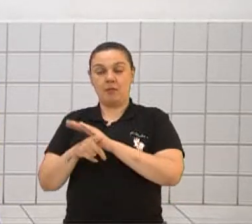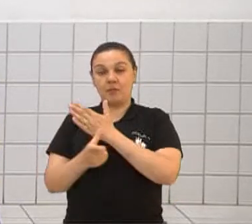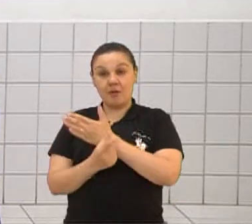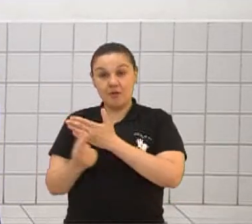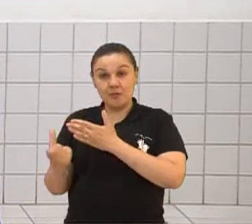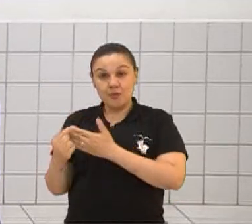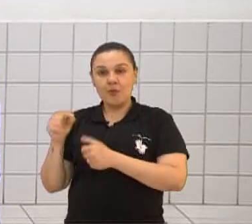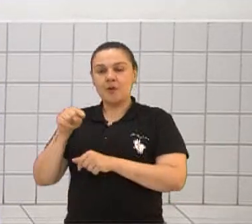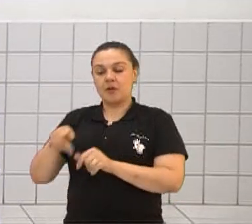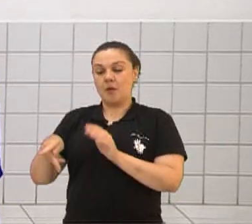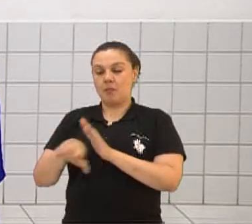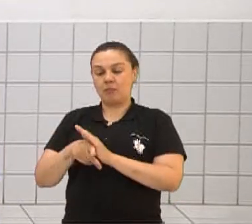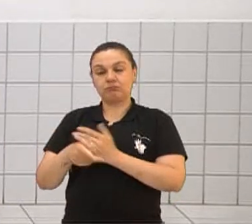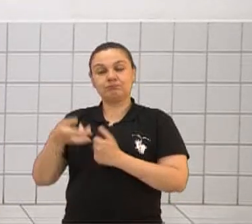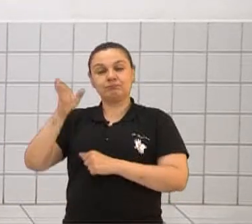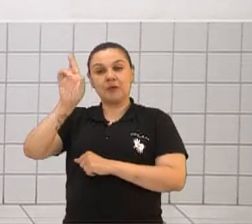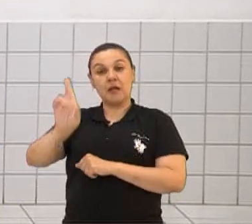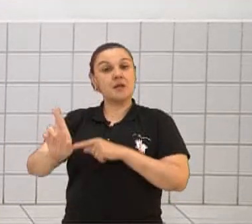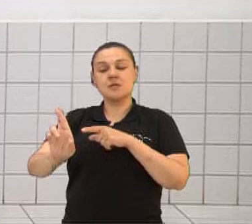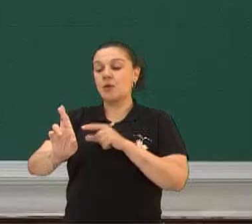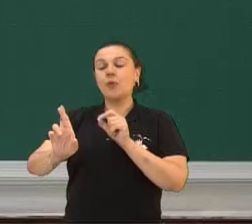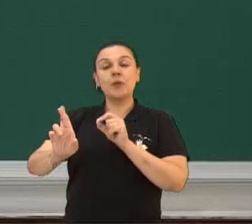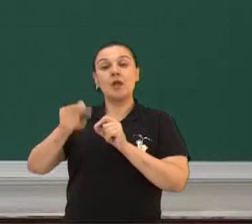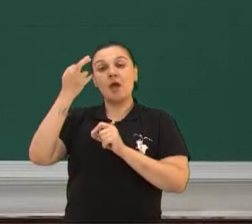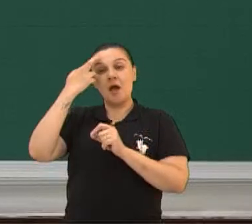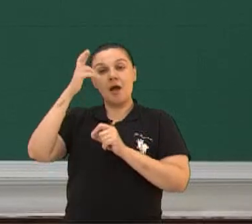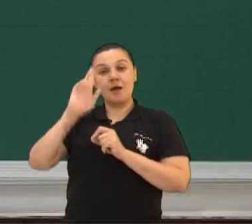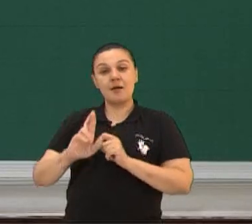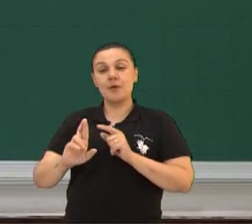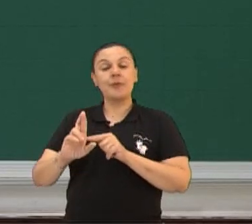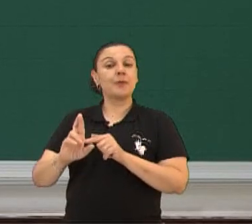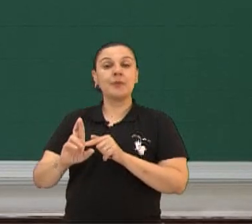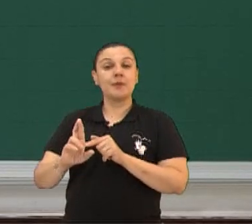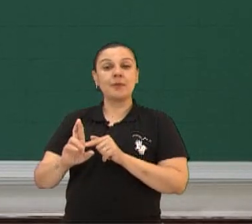razão onde leva em consideração aspectos